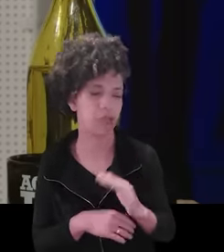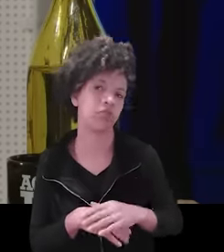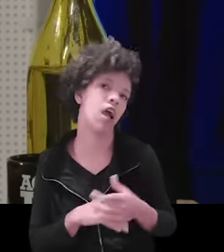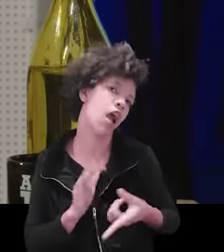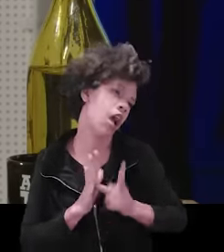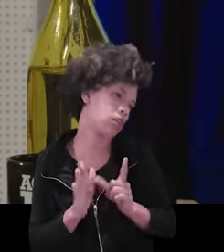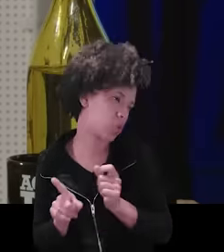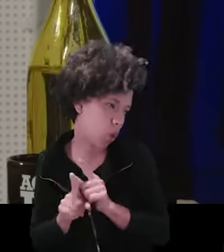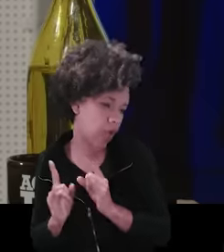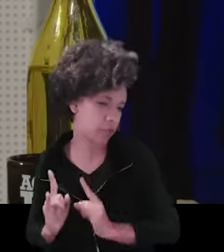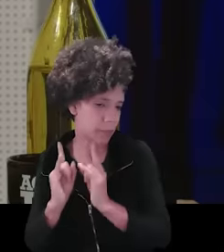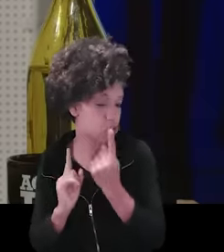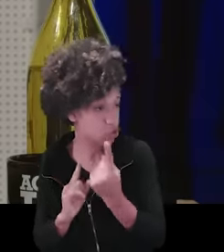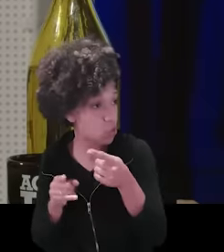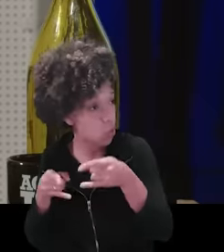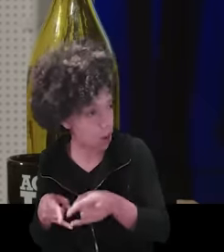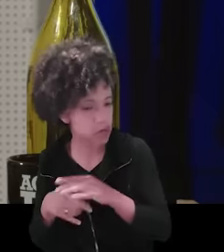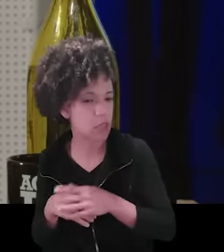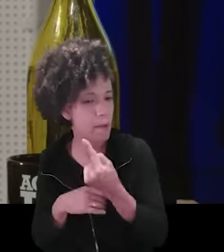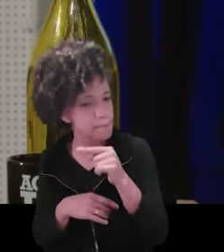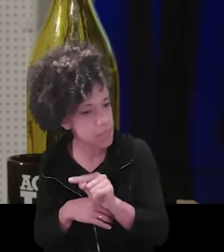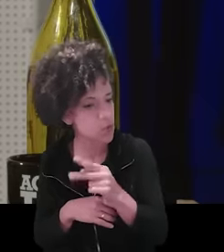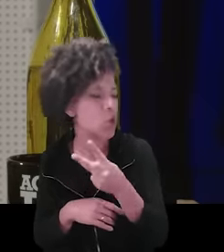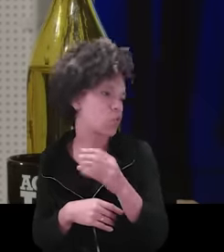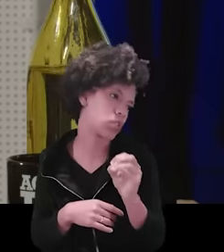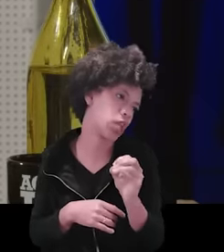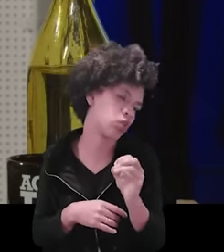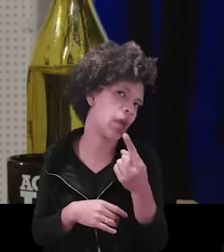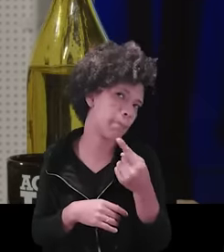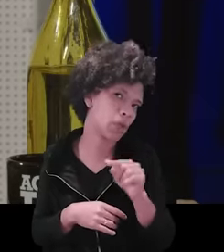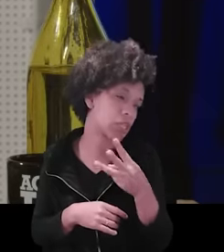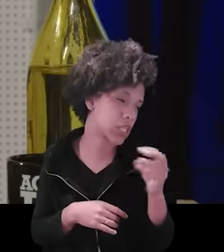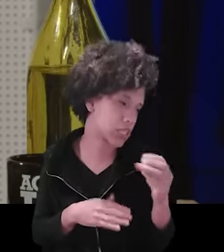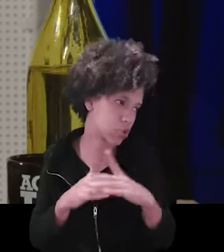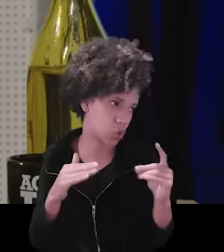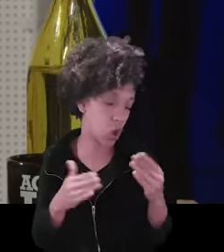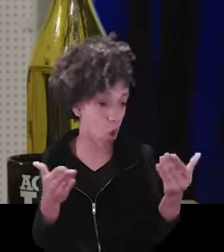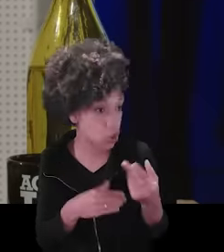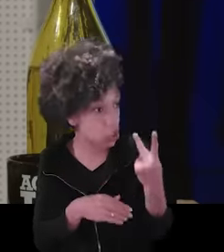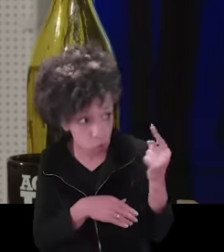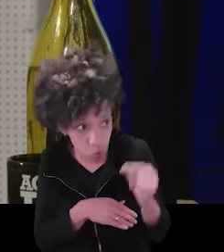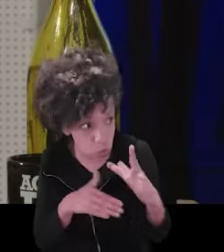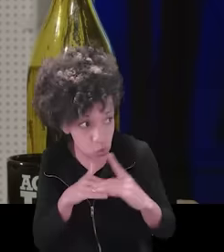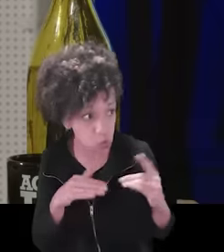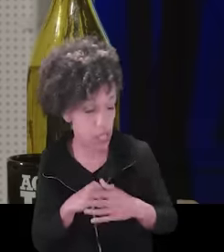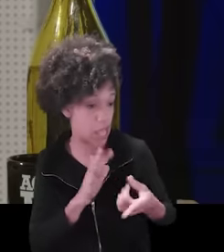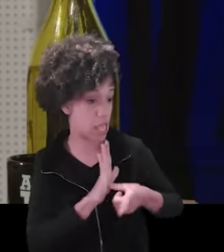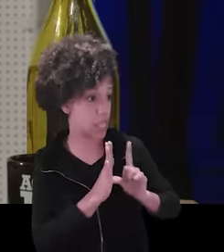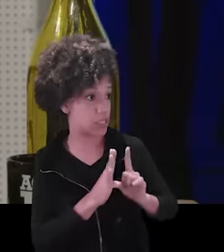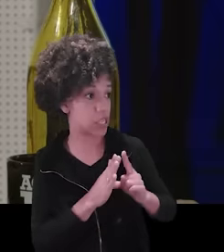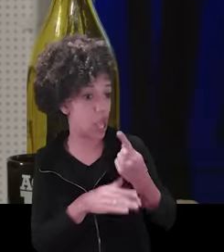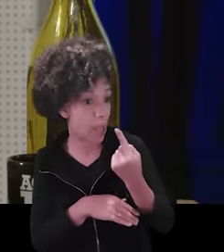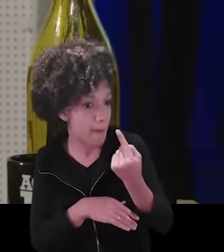antes você alugava um apartamento de um quarto por 1200 1300 dólares hoje é dois pau antes